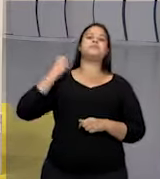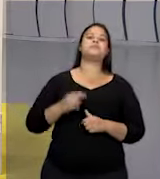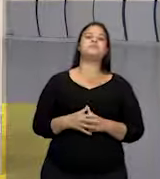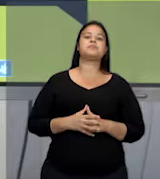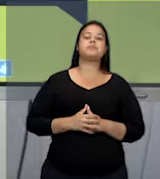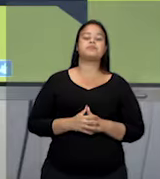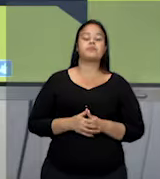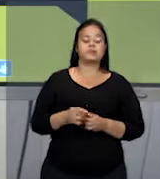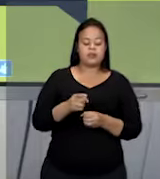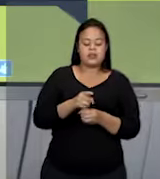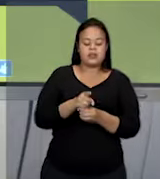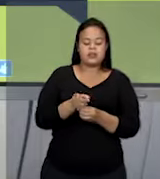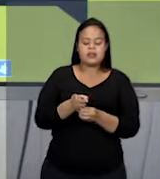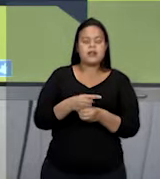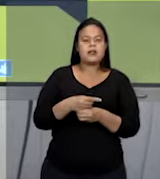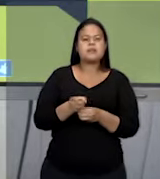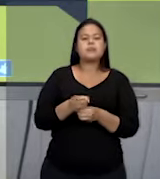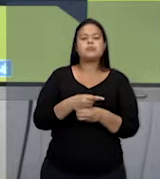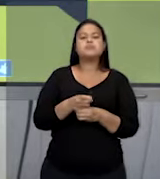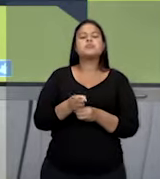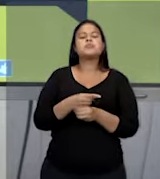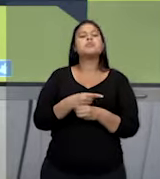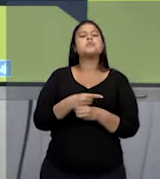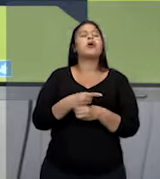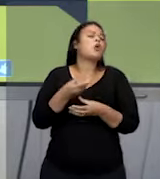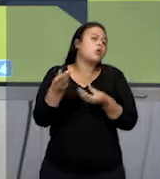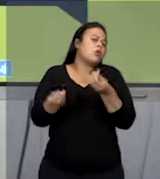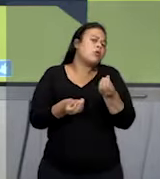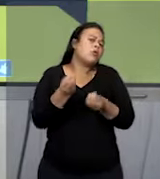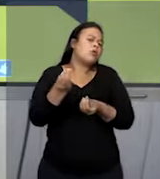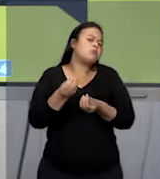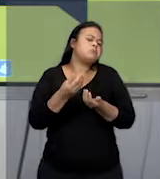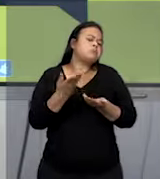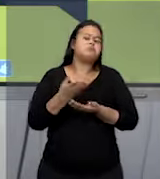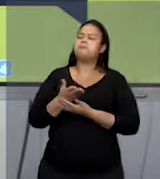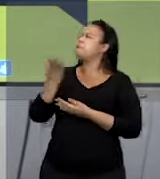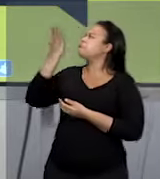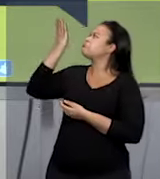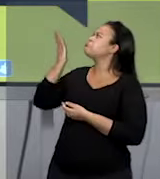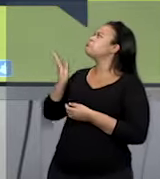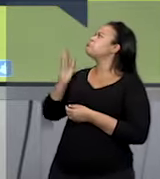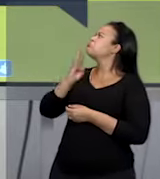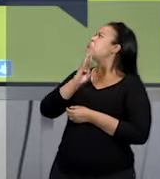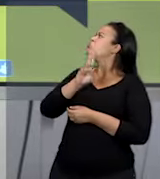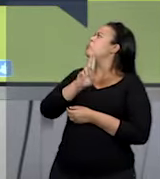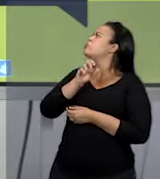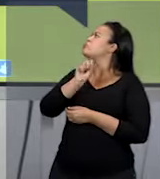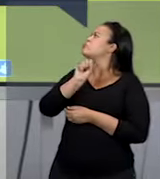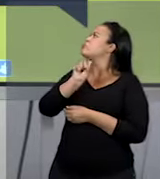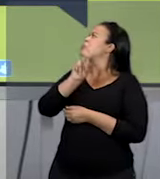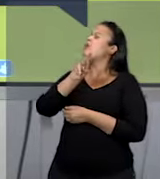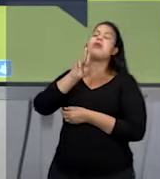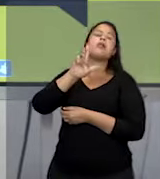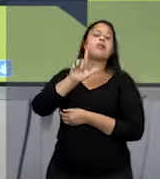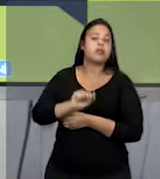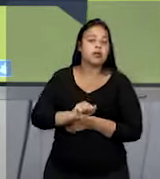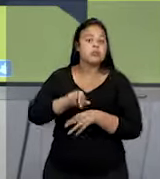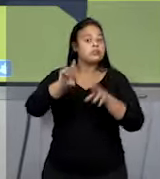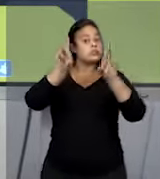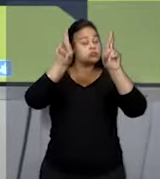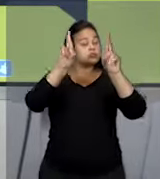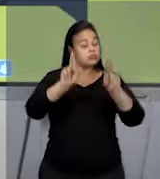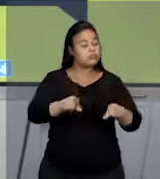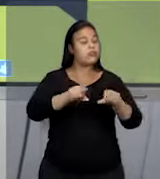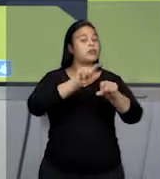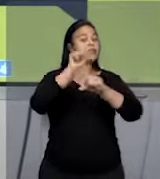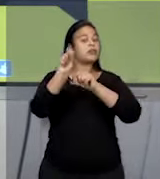E a bússola, professora? Como é que a bússola funciona? A bússola, diferente